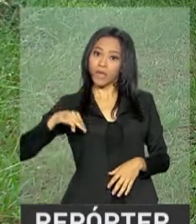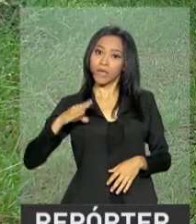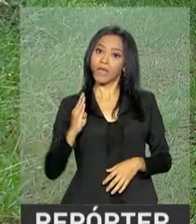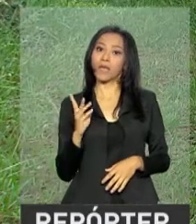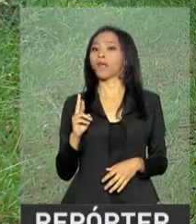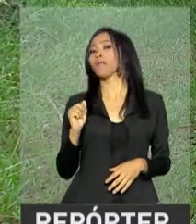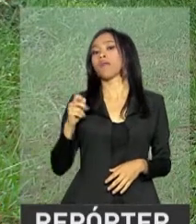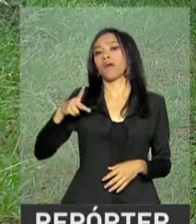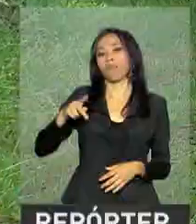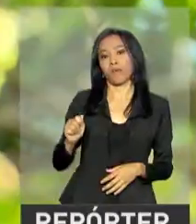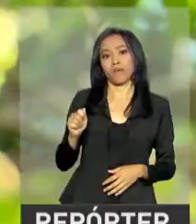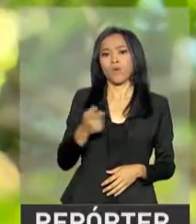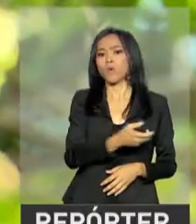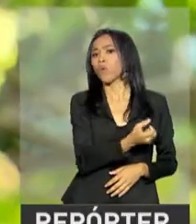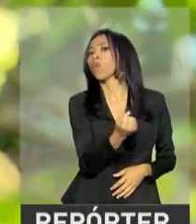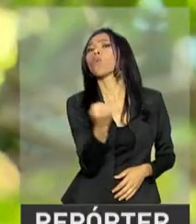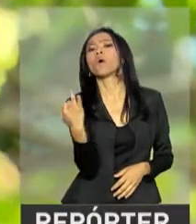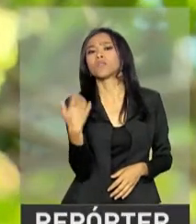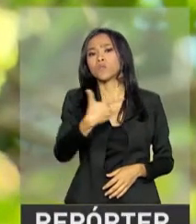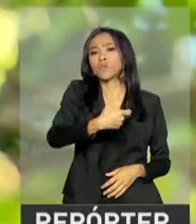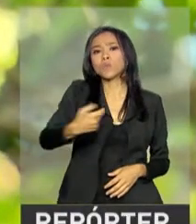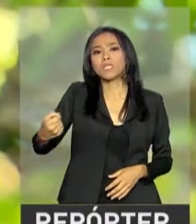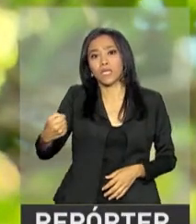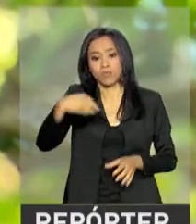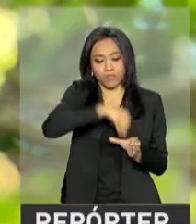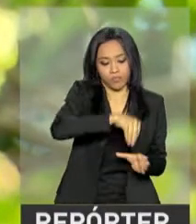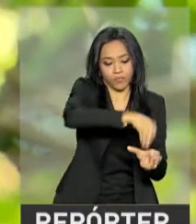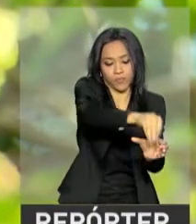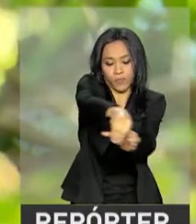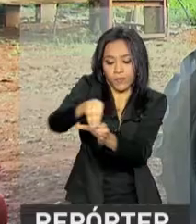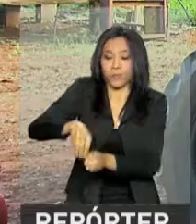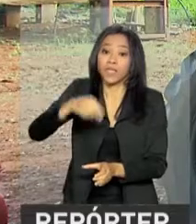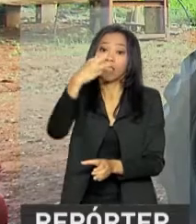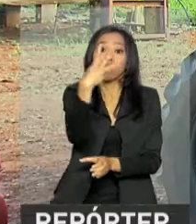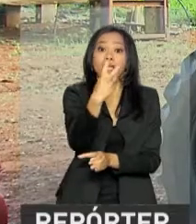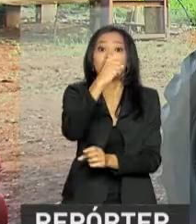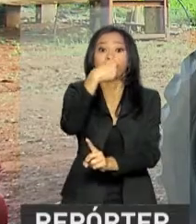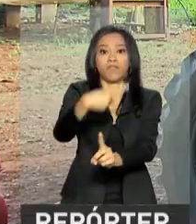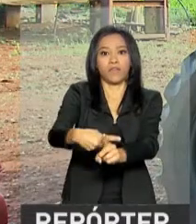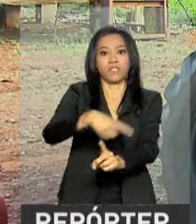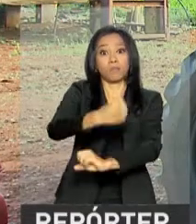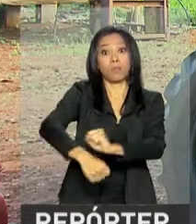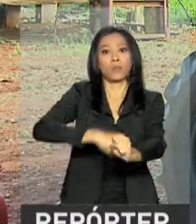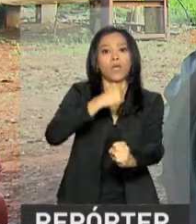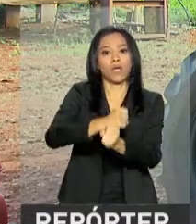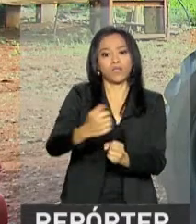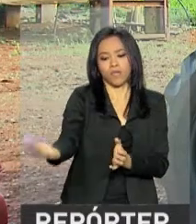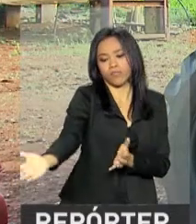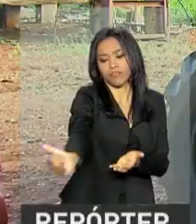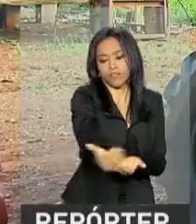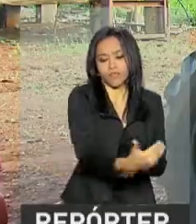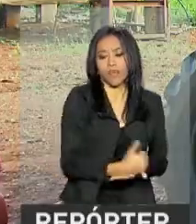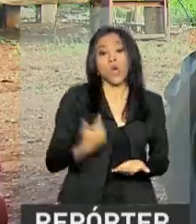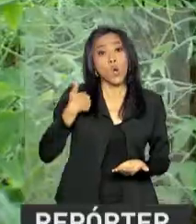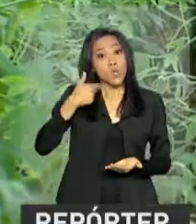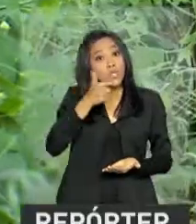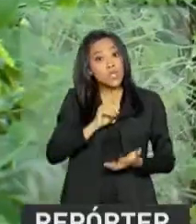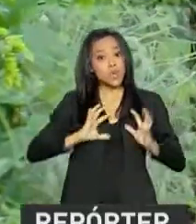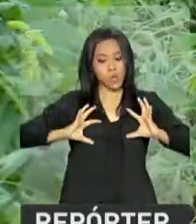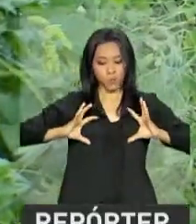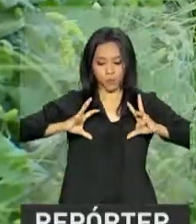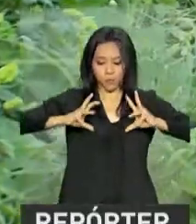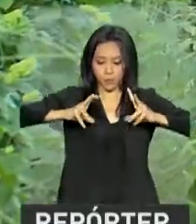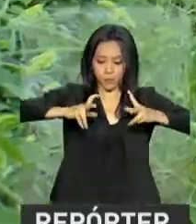pés da fruta plantados cole maracujá três vezes por ano com dinheiro já conseguiu comprar um trator pequeno